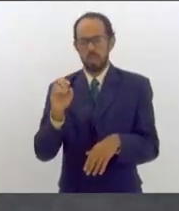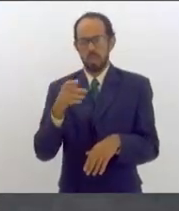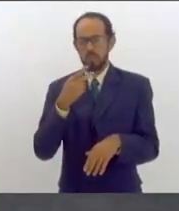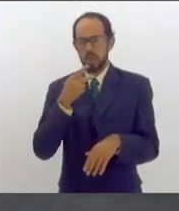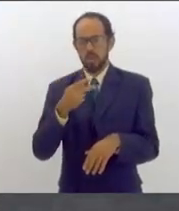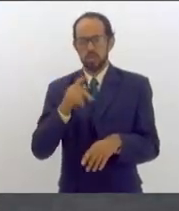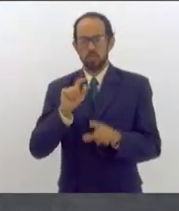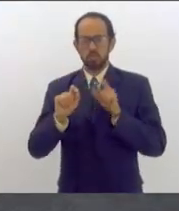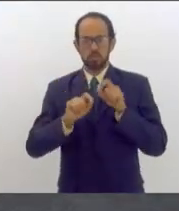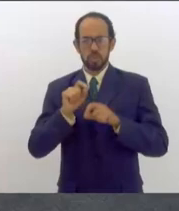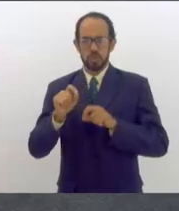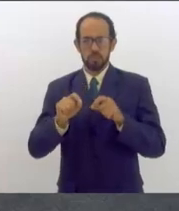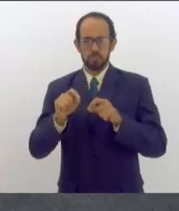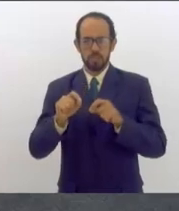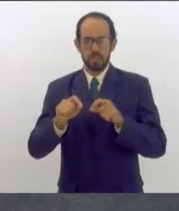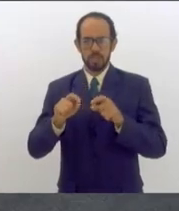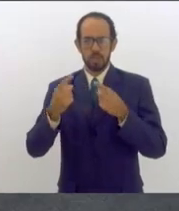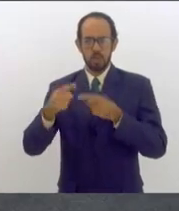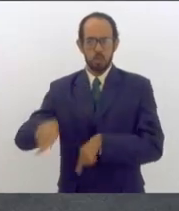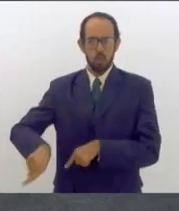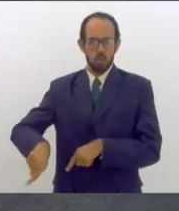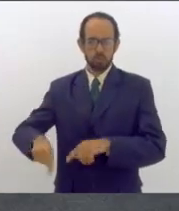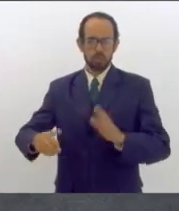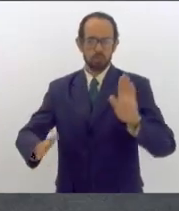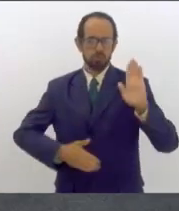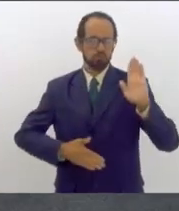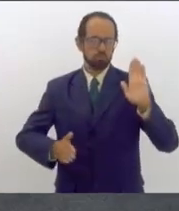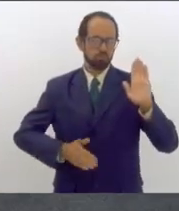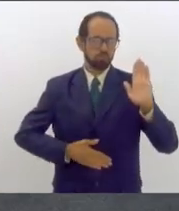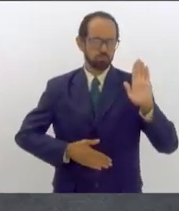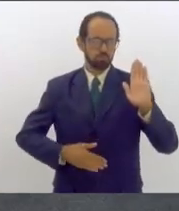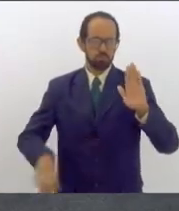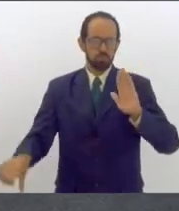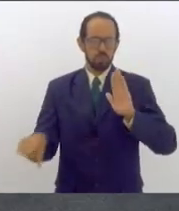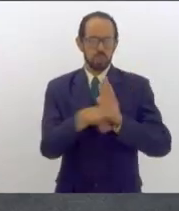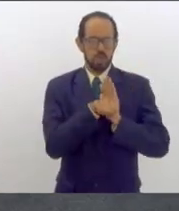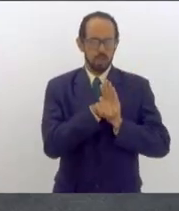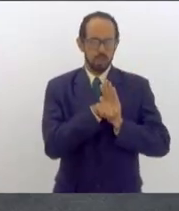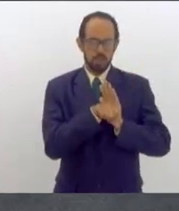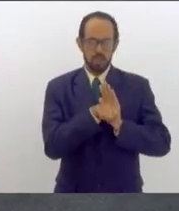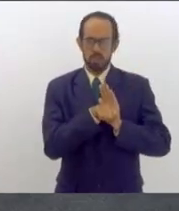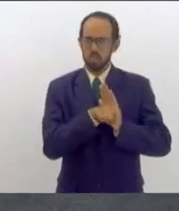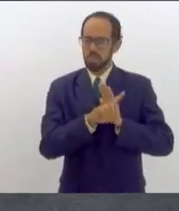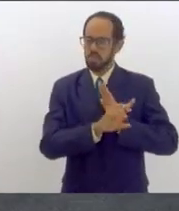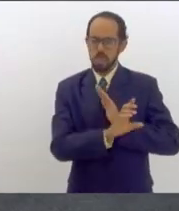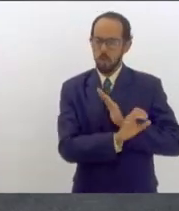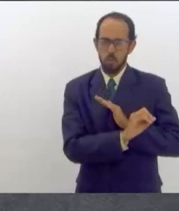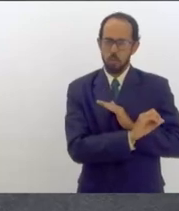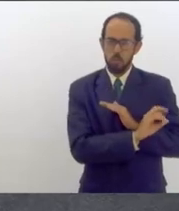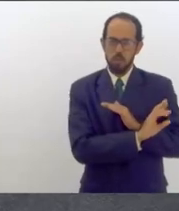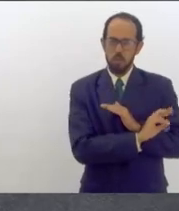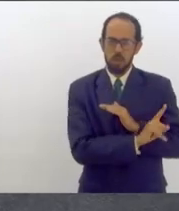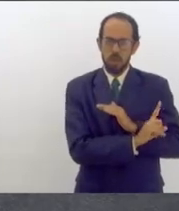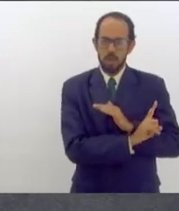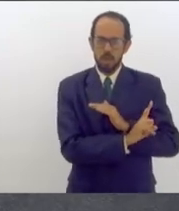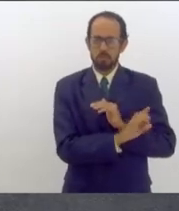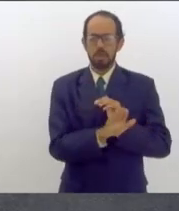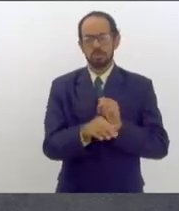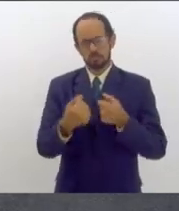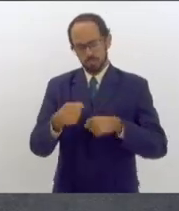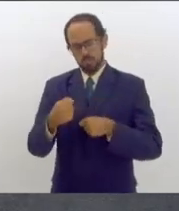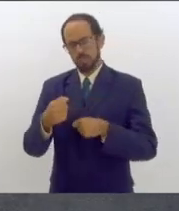para não combater as ilegalidades as ilegalidades elas devem ser combatidas com inteligência